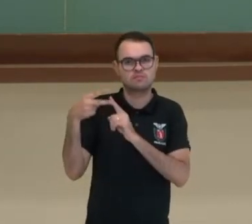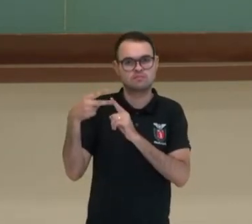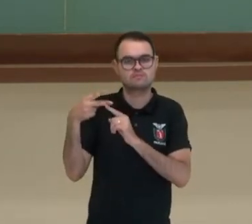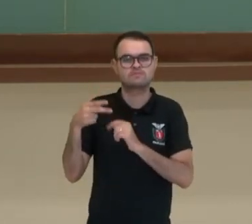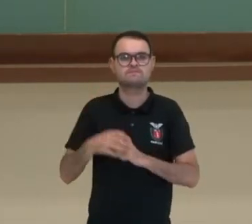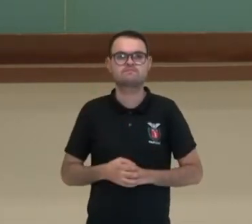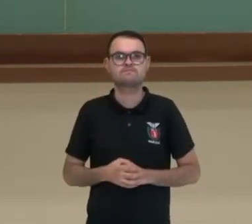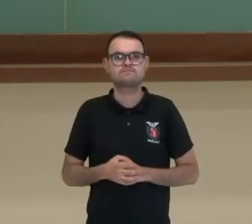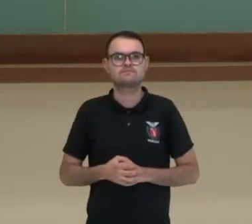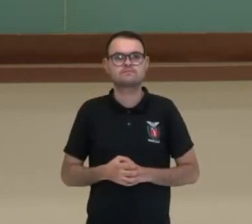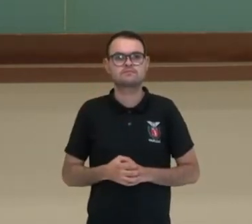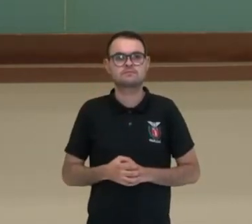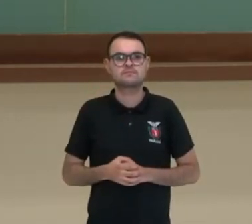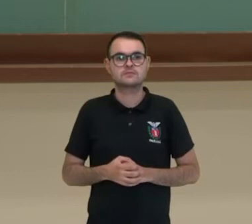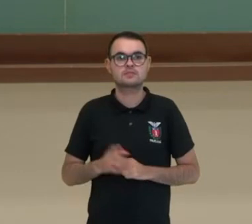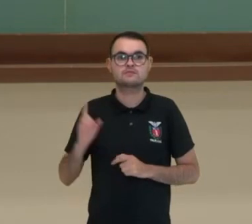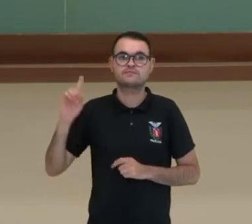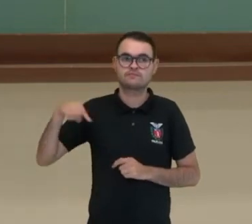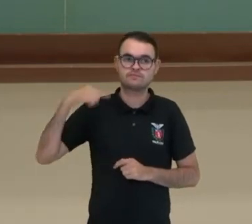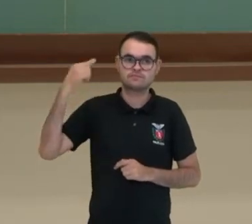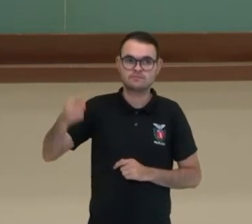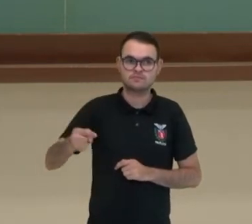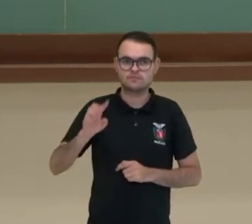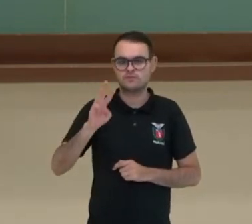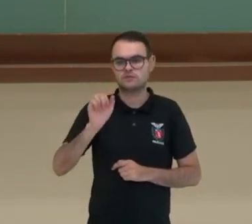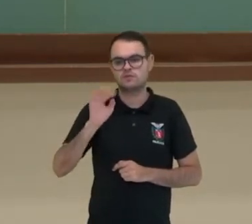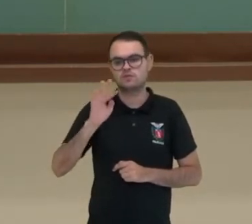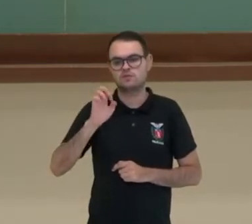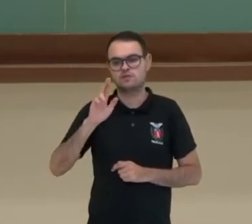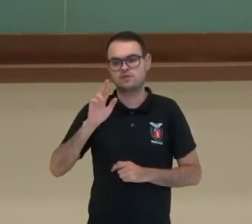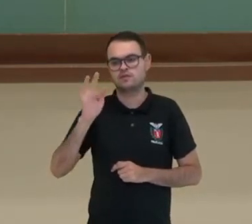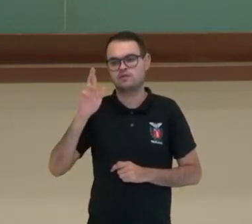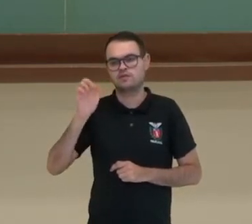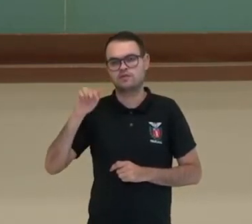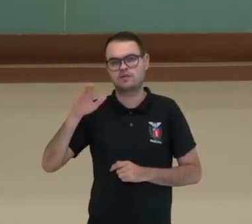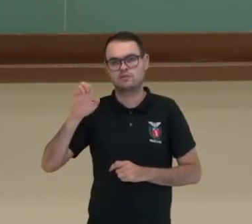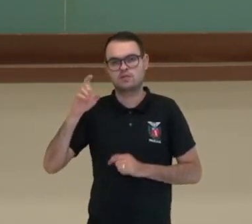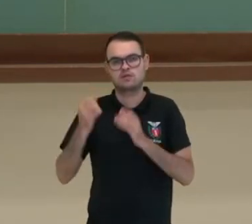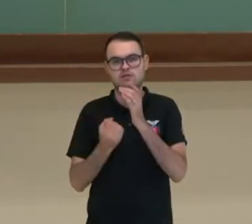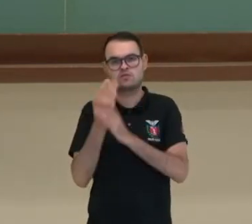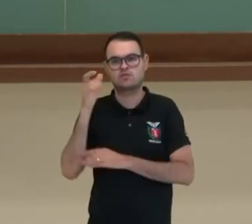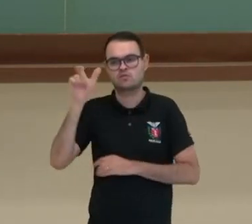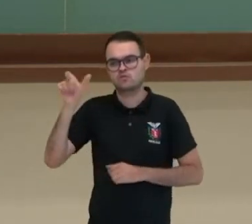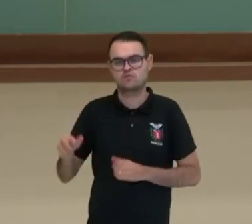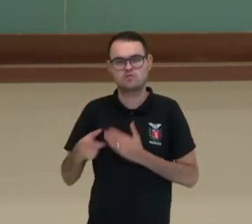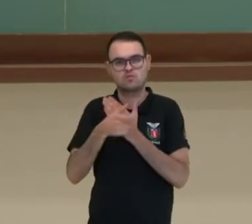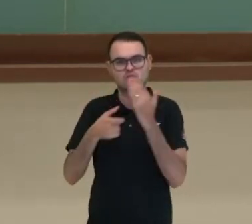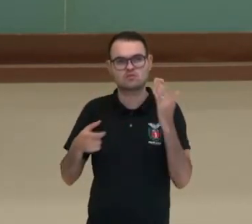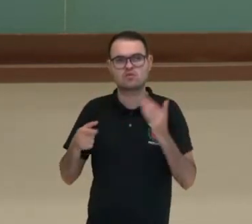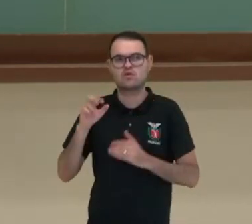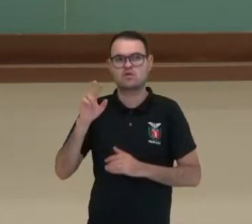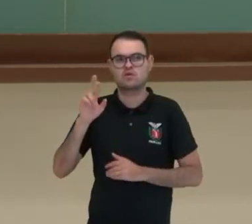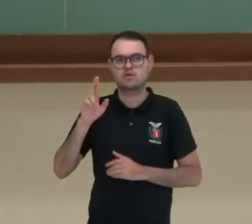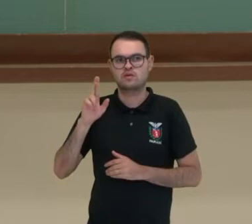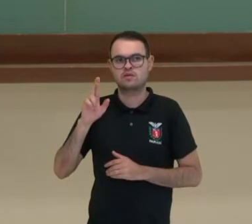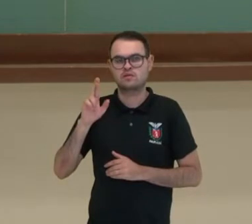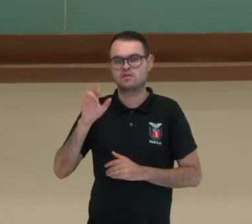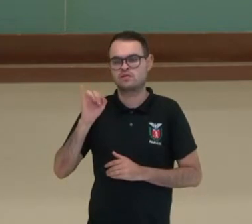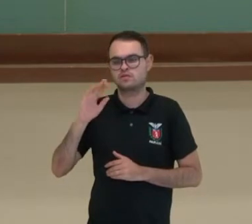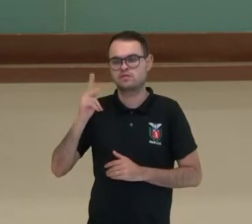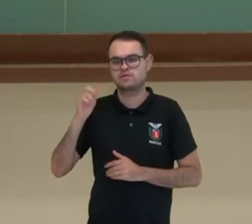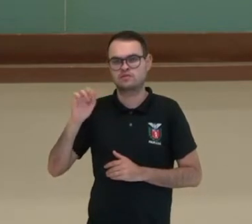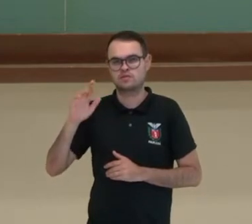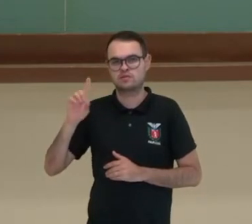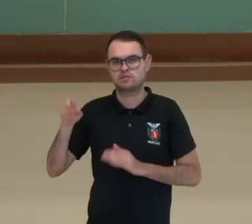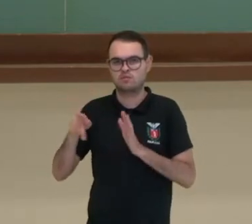volante. Tá? E aí vai se resumir também na water frame, que foi inventada por Richard Arkwright, que era uma nova máquina de fiar,